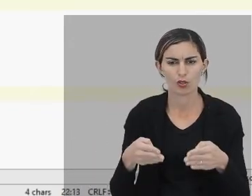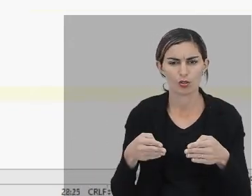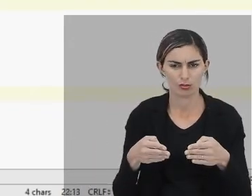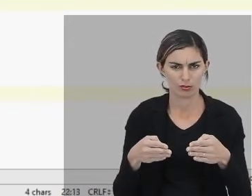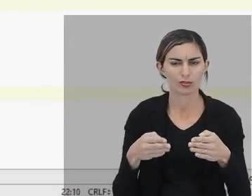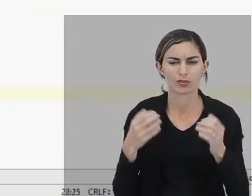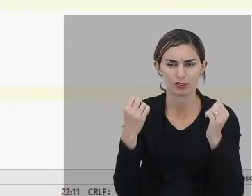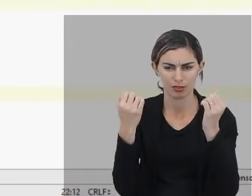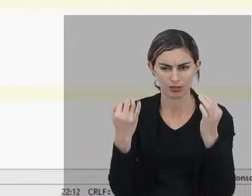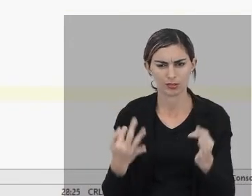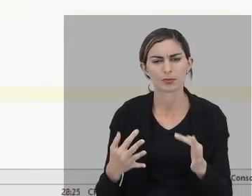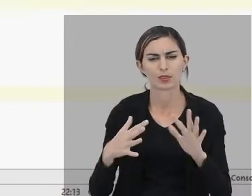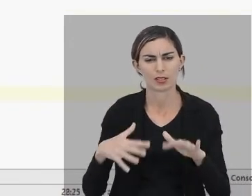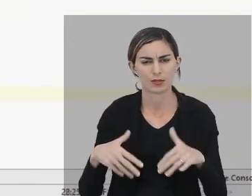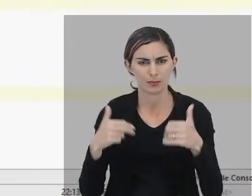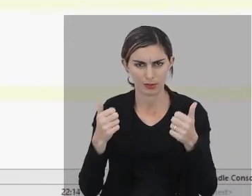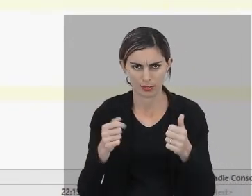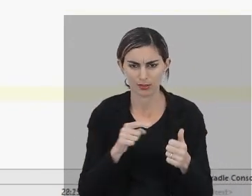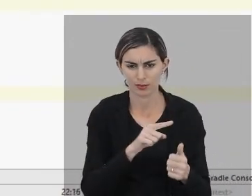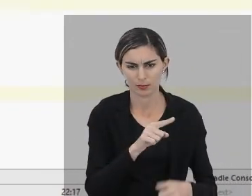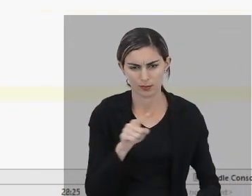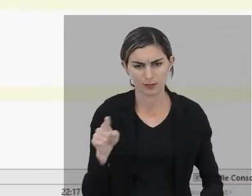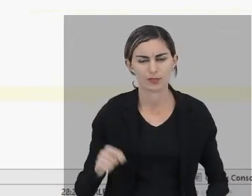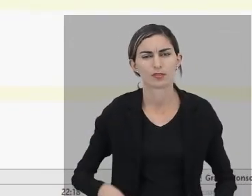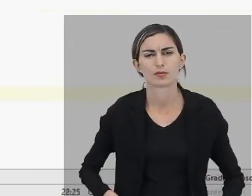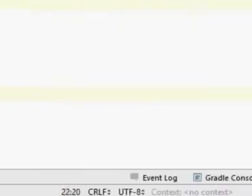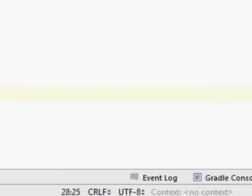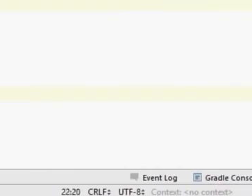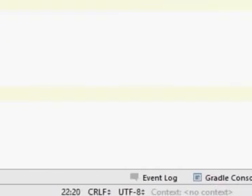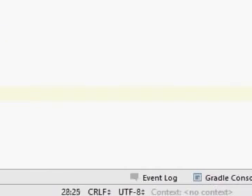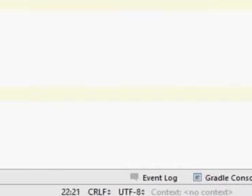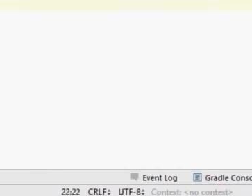for, para eu poder explicar melhor para vocês.